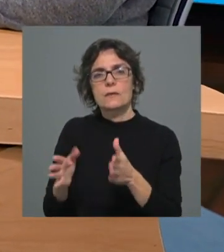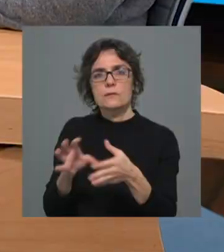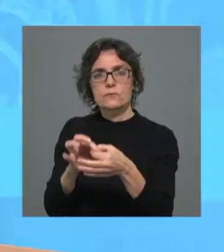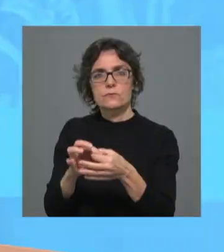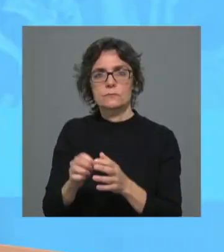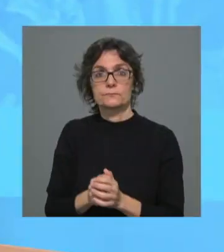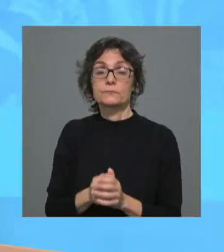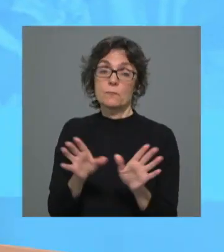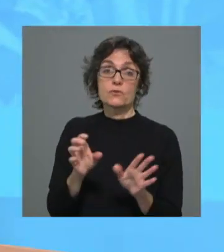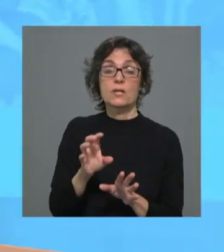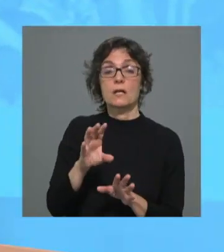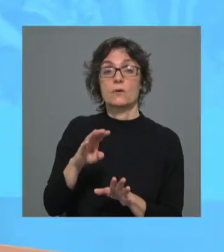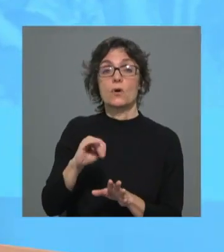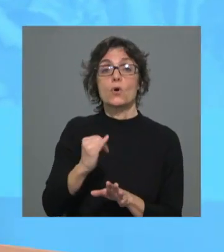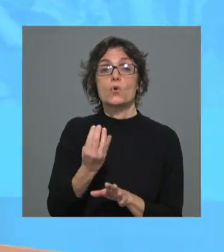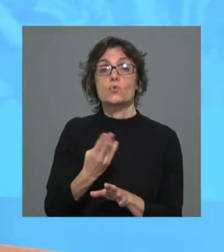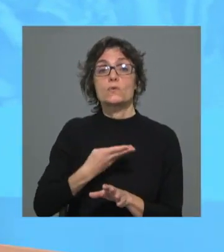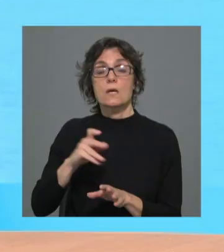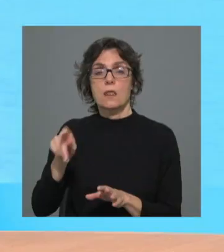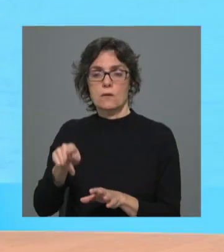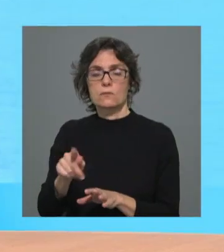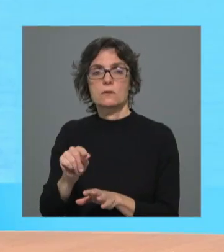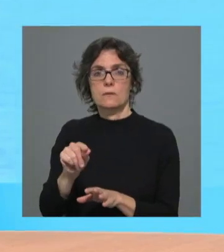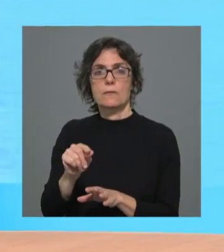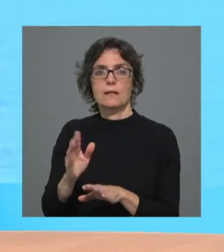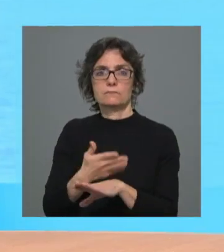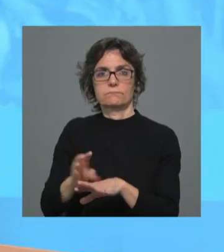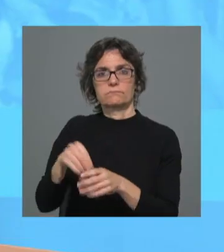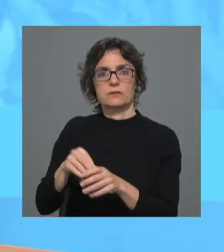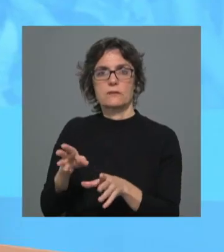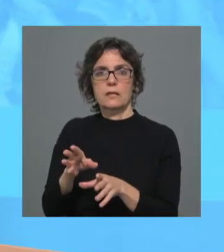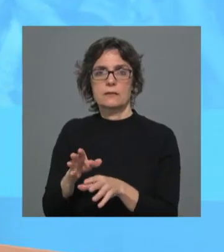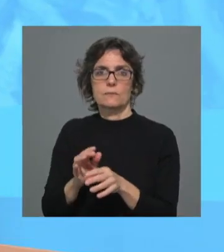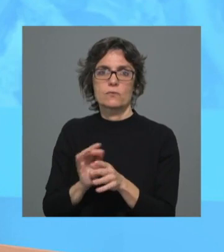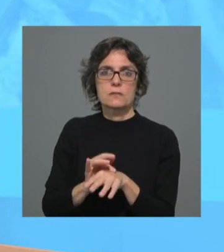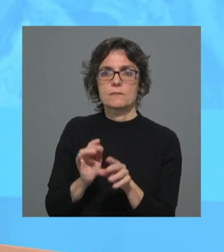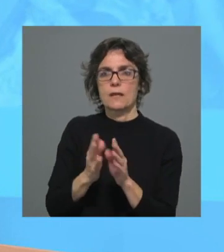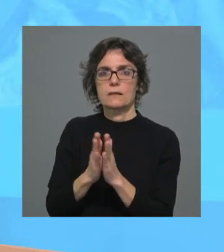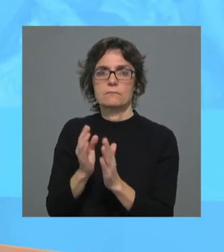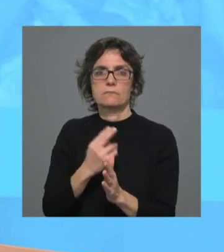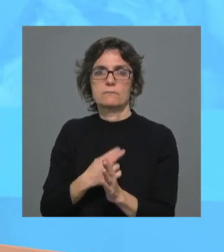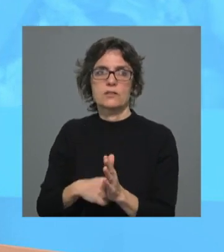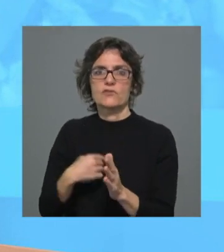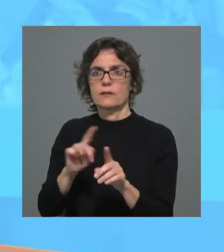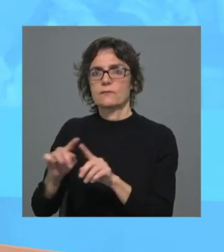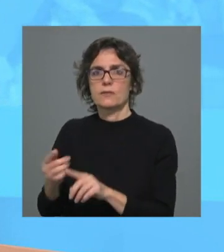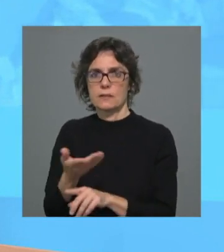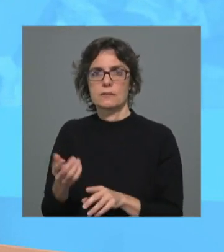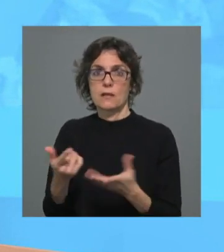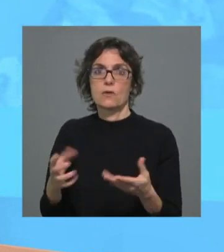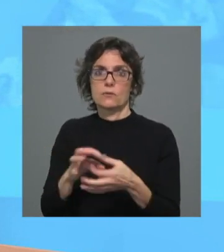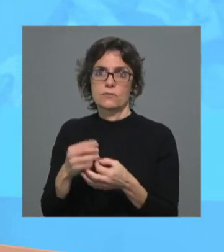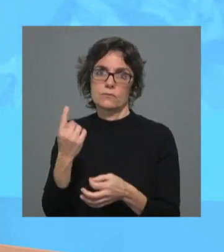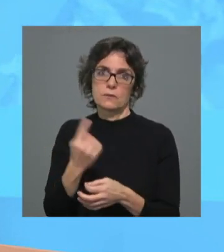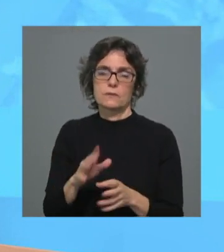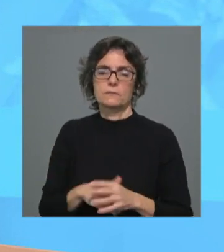até quase geograficamente dividido, segundo a influência de várias sensibilidades cristãs. Isto para todo o continente africano, também esta